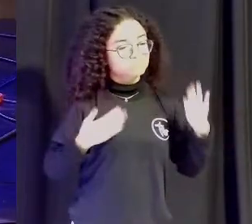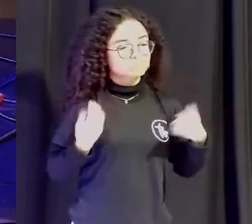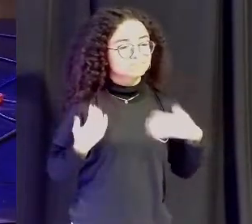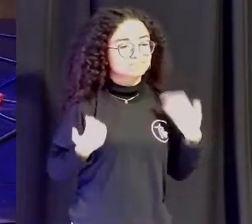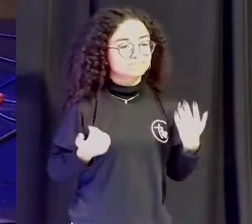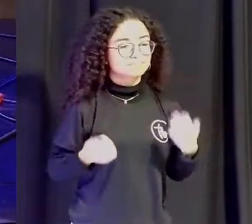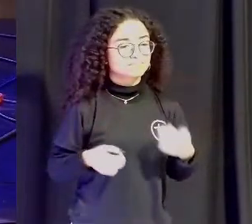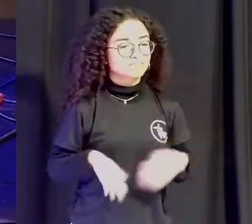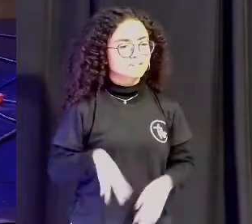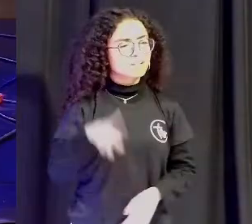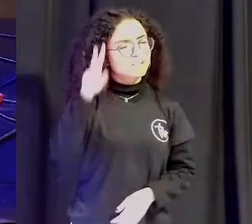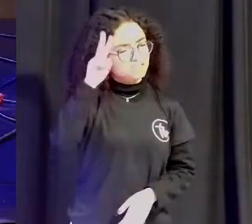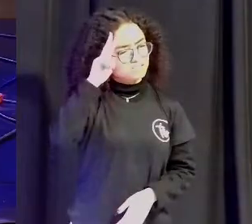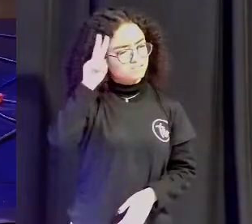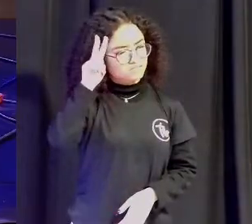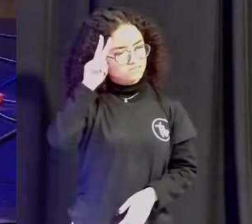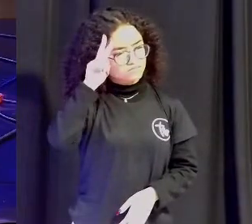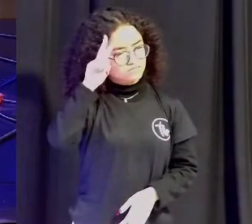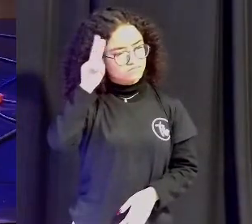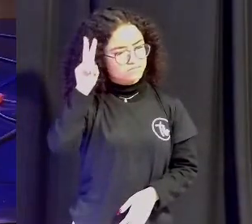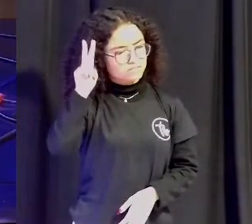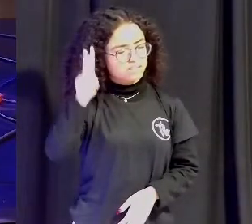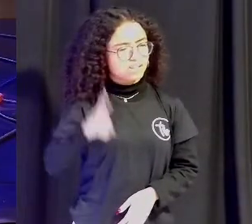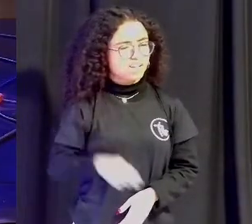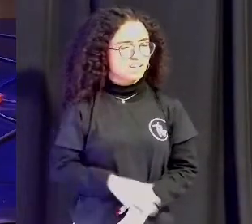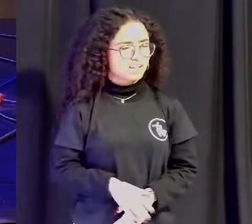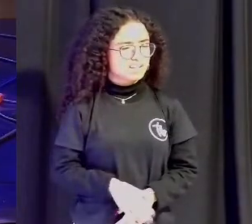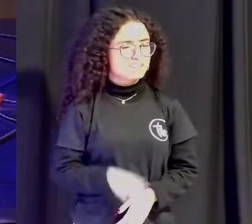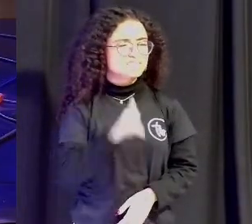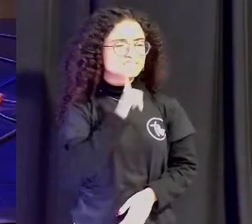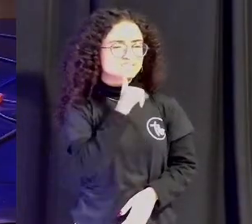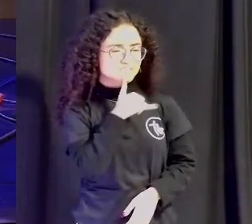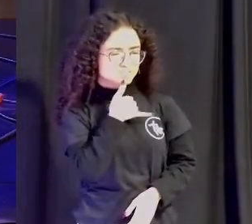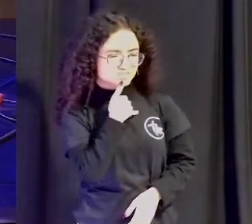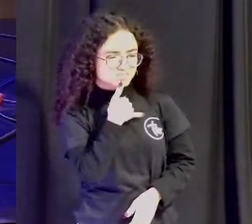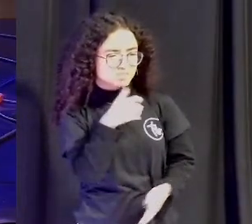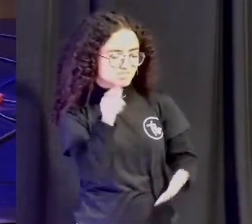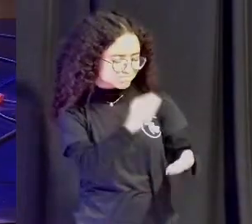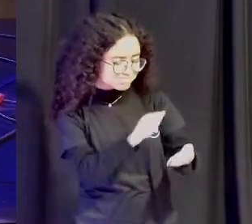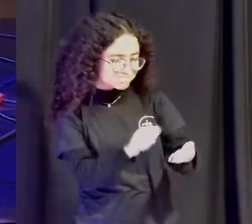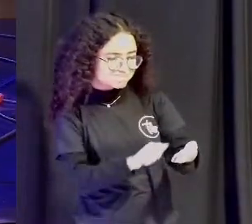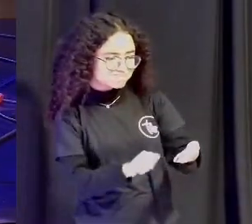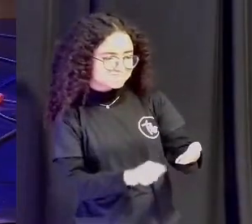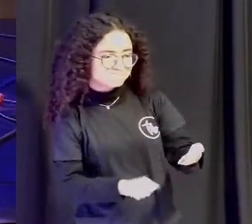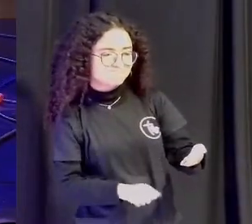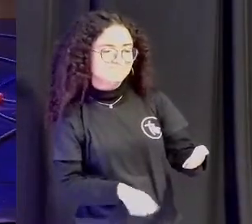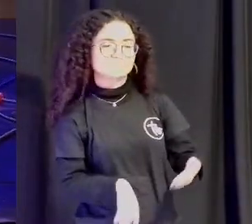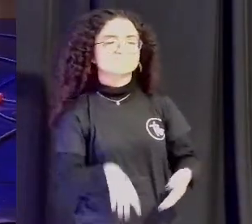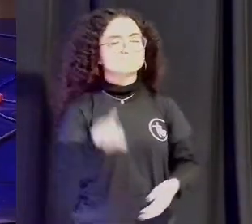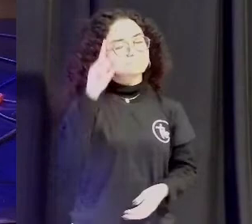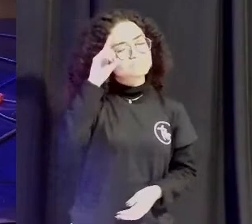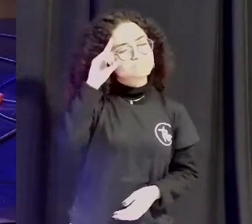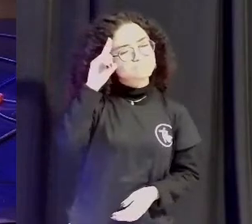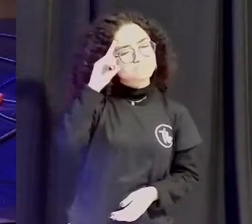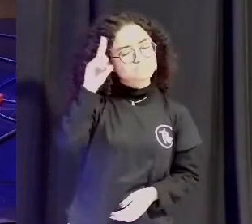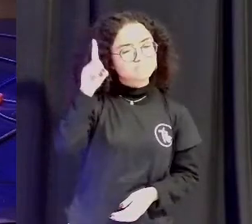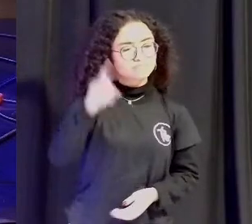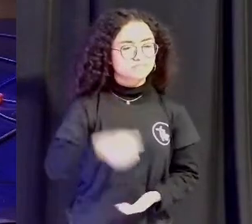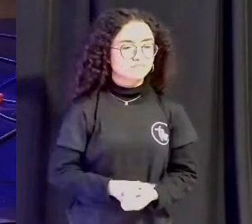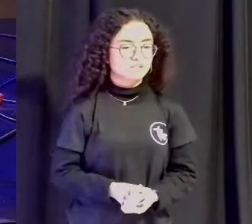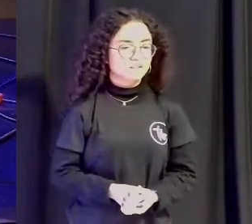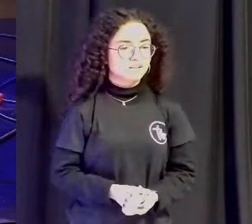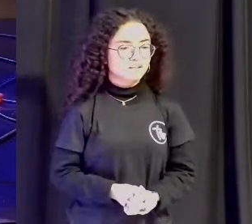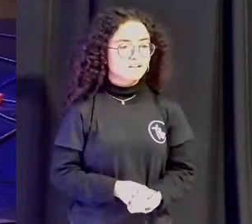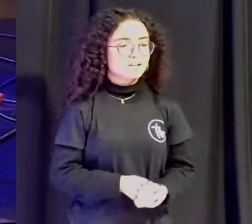As histórias mais terríveis são escritas todos os dias, e as pessoas carregam